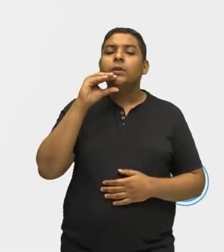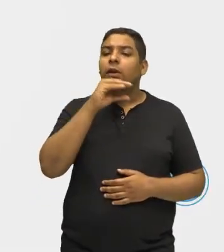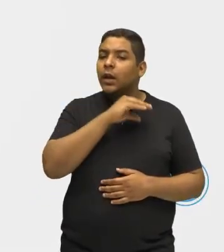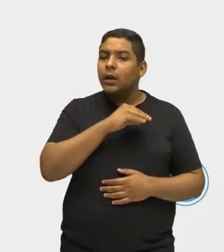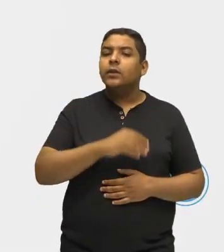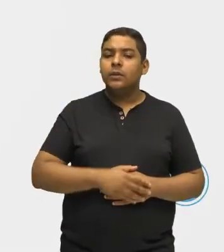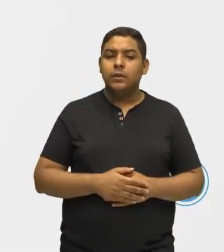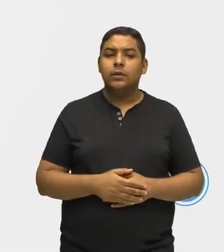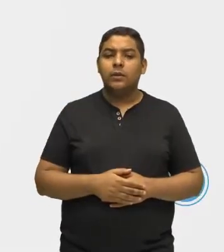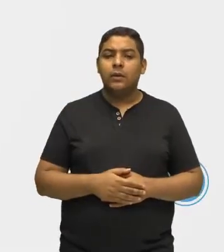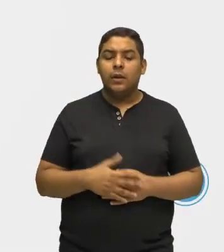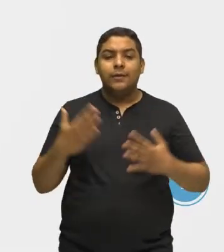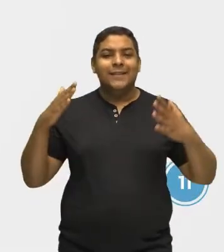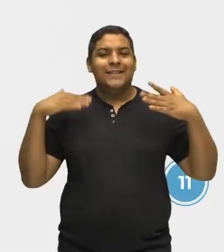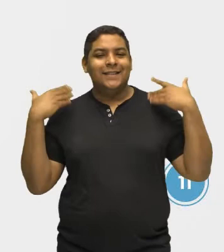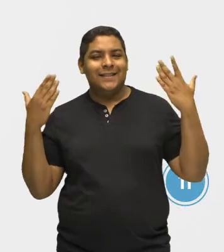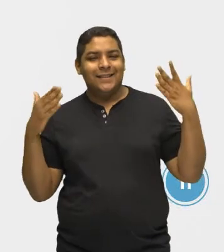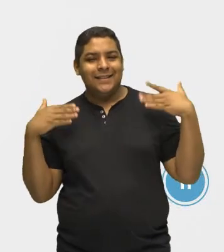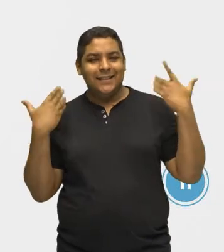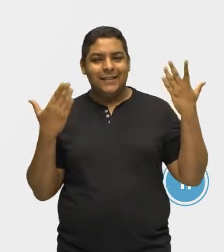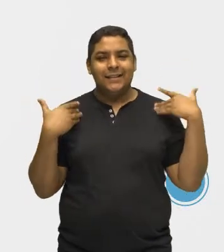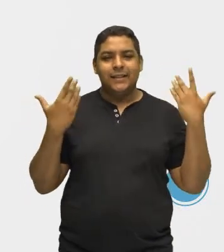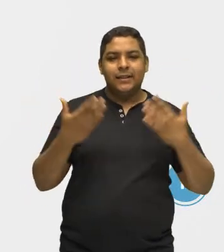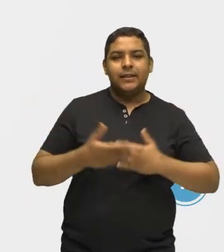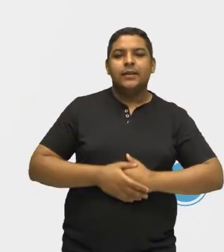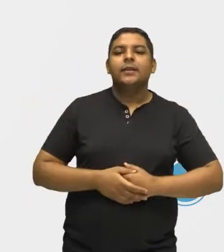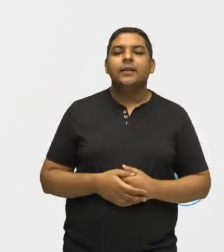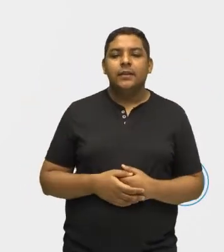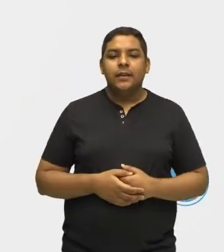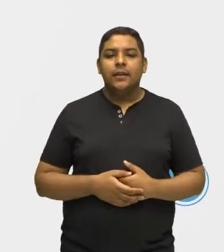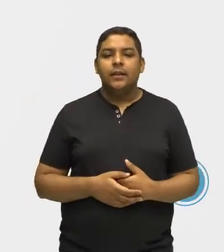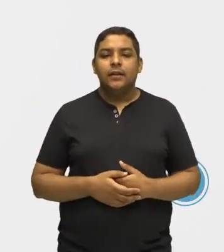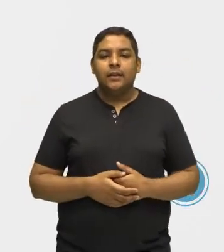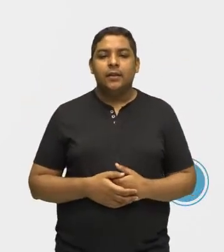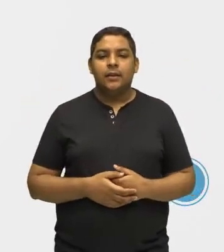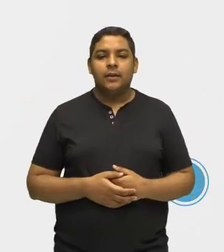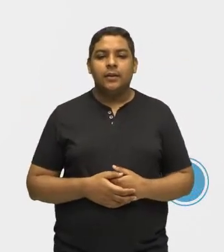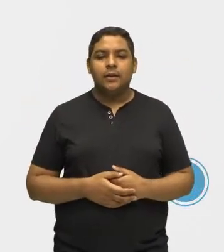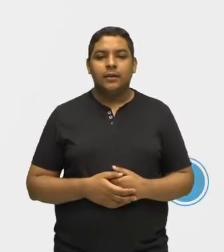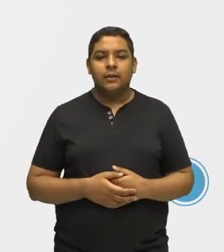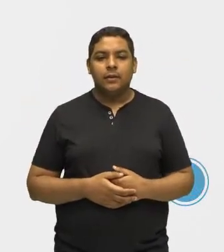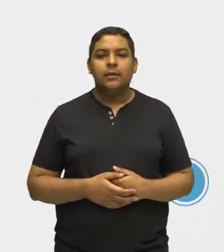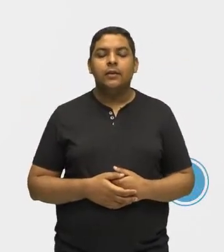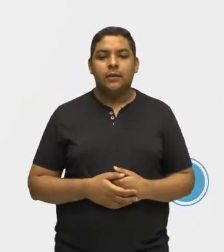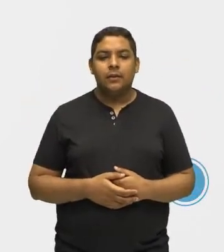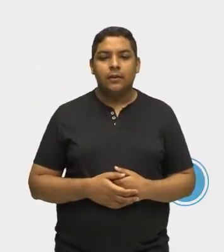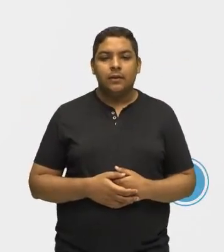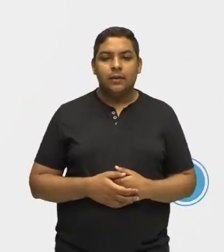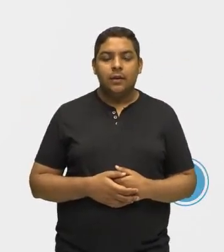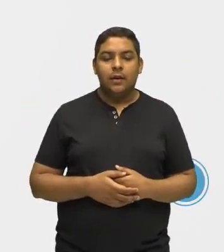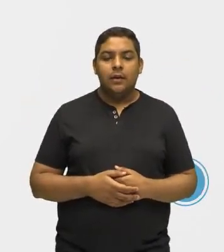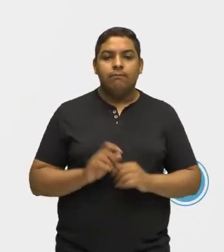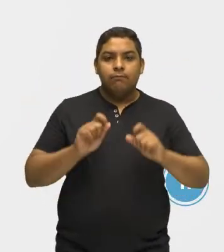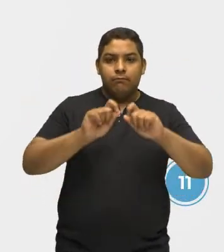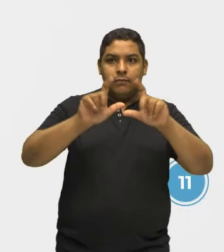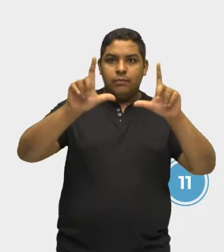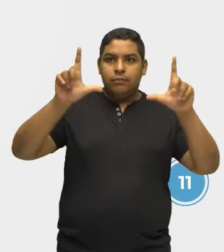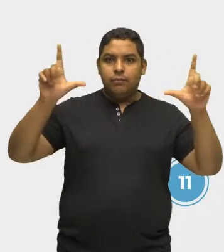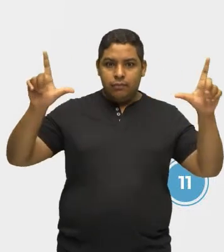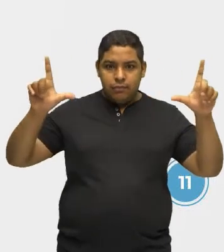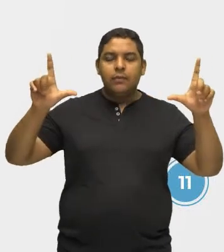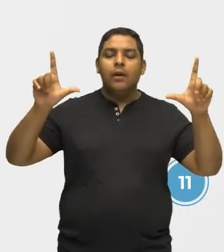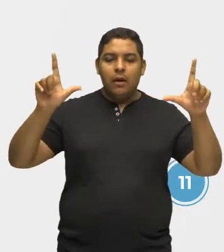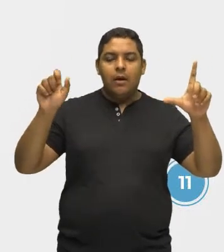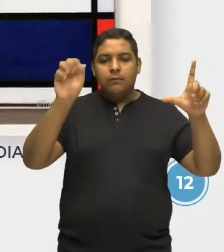mensagens de extroversão e são dilatadoras, ou seja, elas tendem a aumentar a superfície que colore. Aí a gente